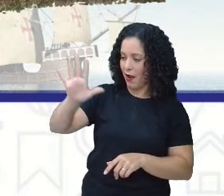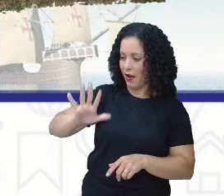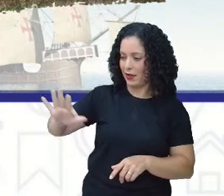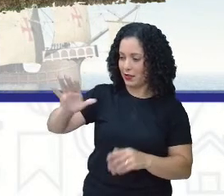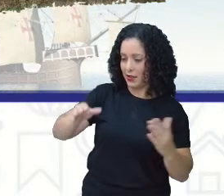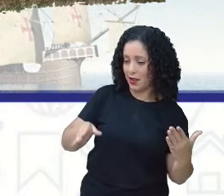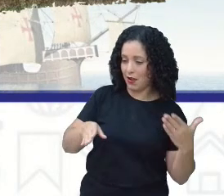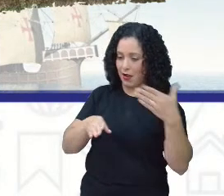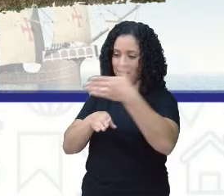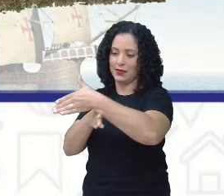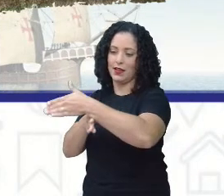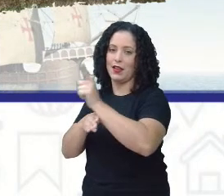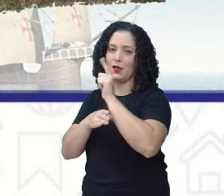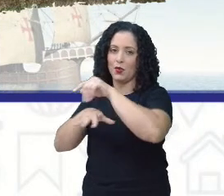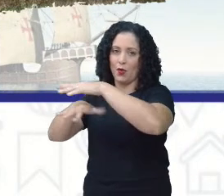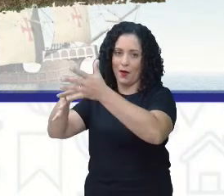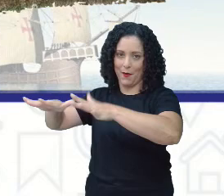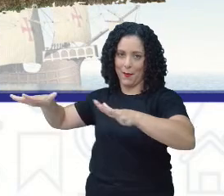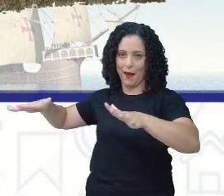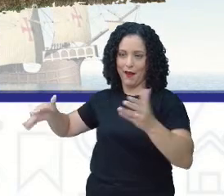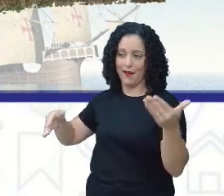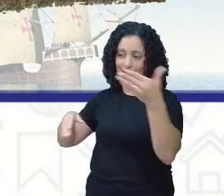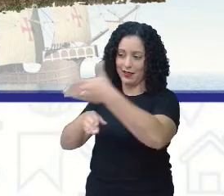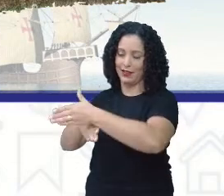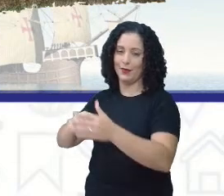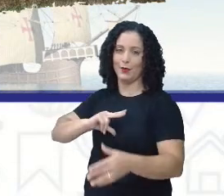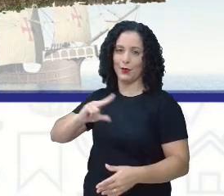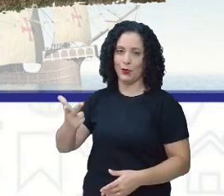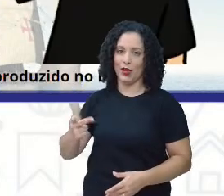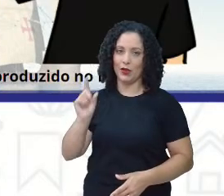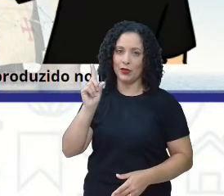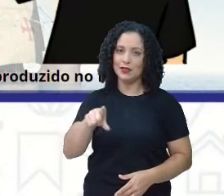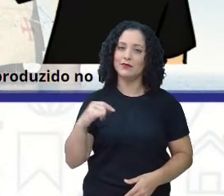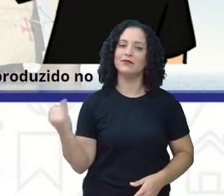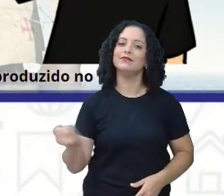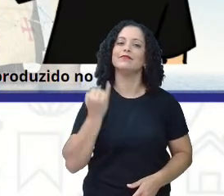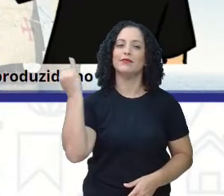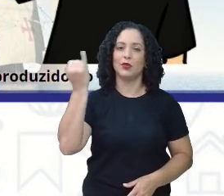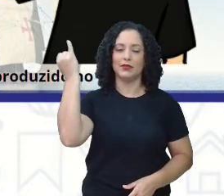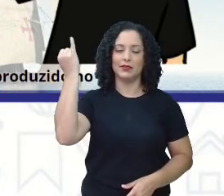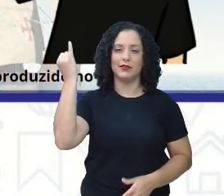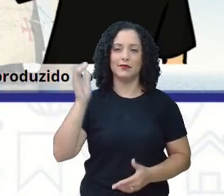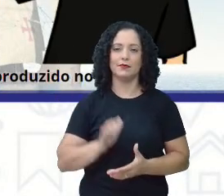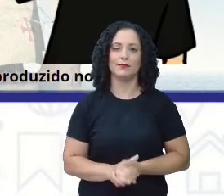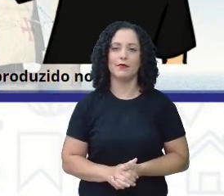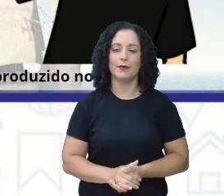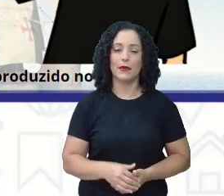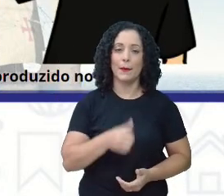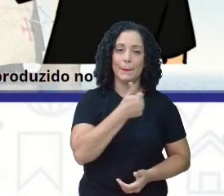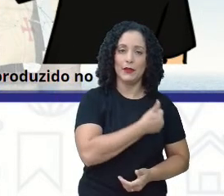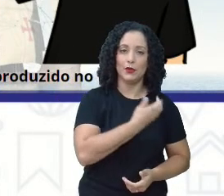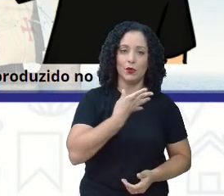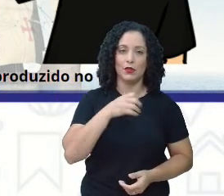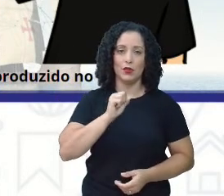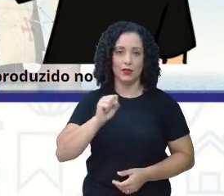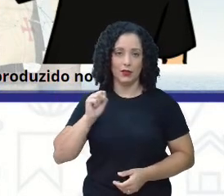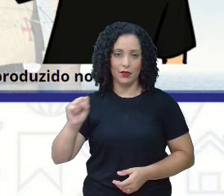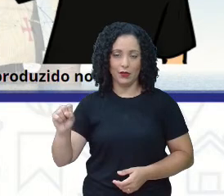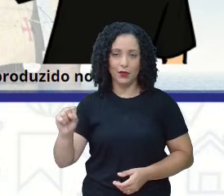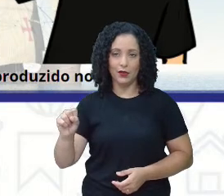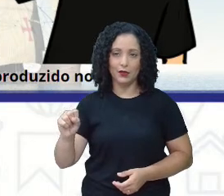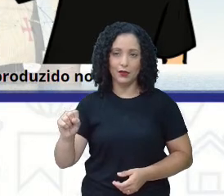mar Mediterrâneo, né, para Portugal. Isso foi muito importante. Em 1488, né,